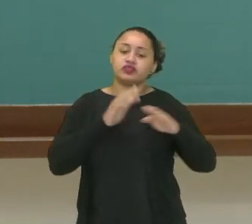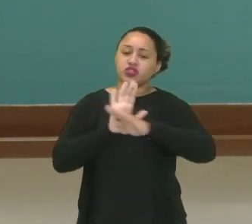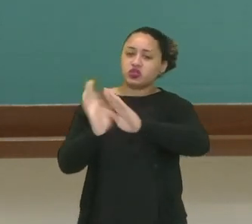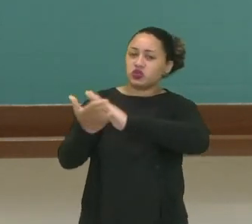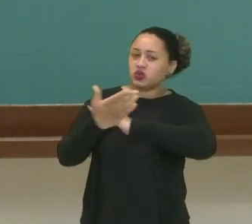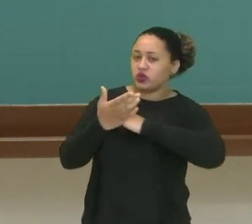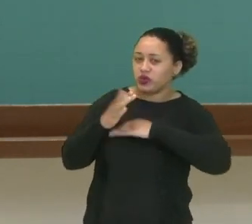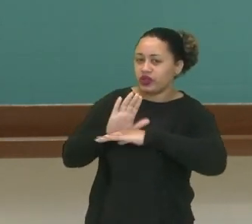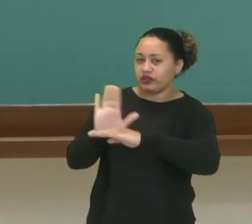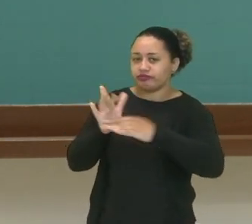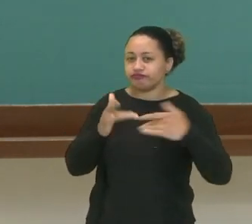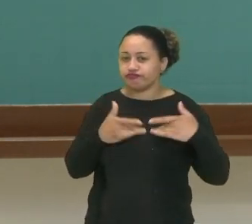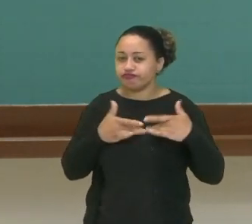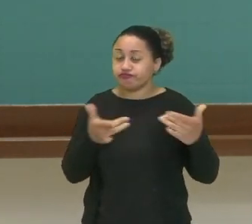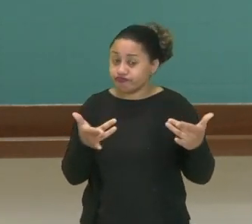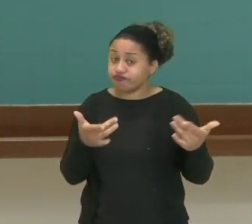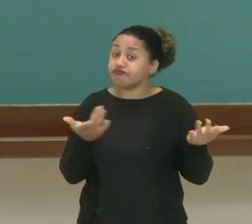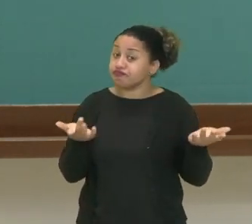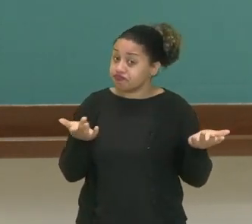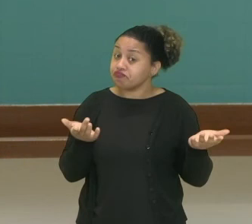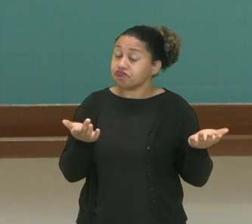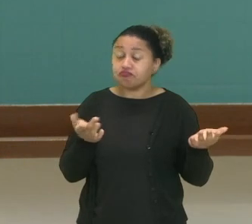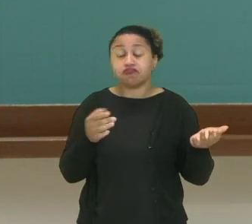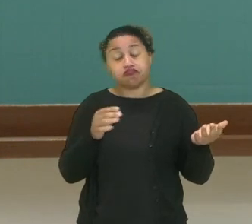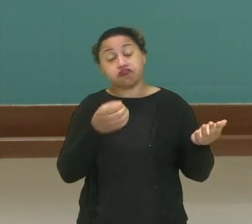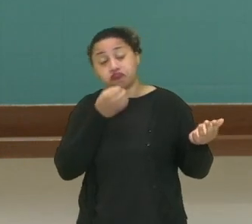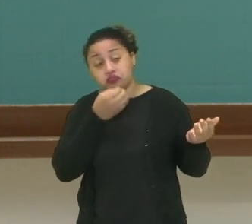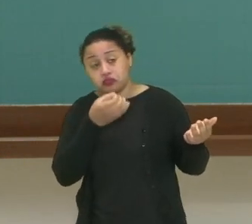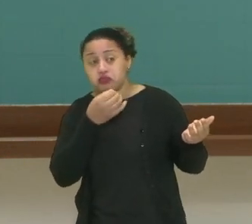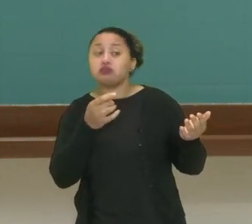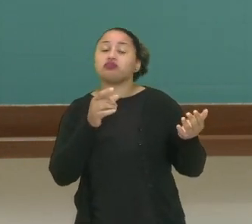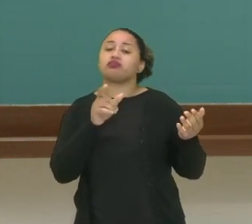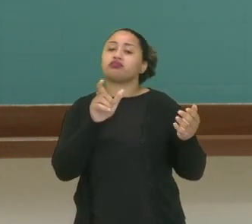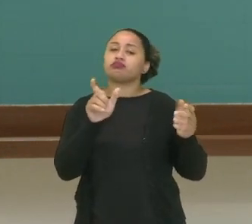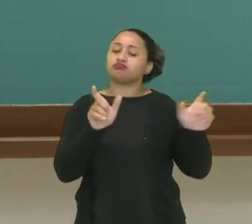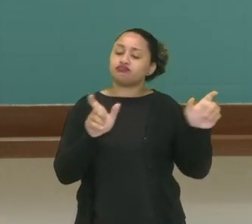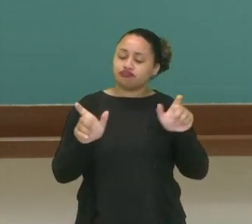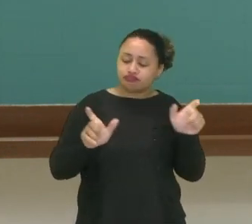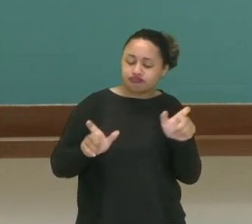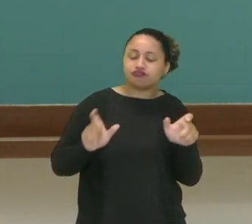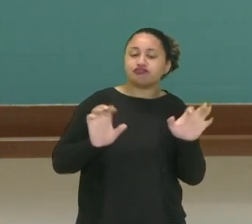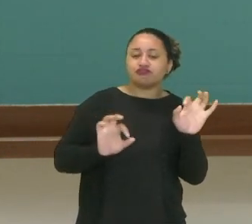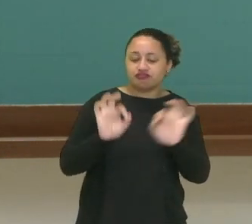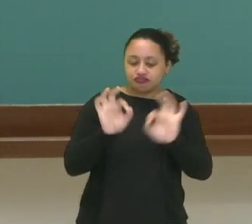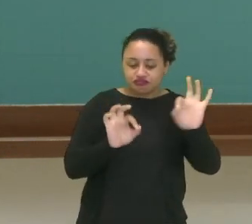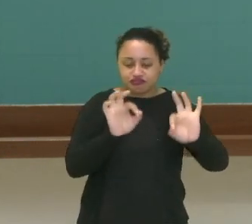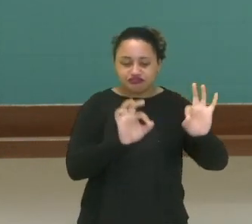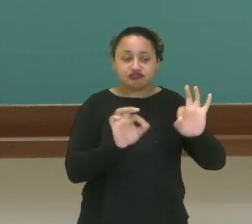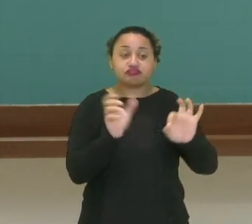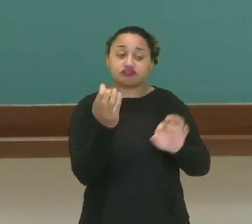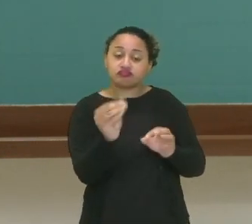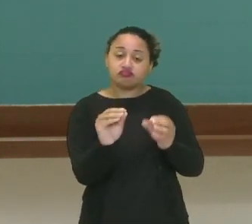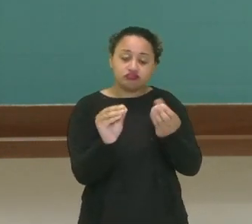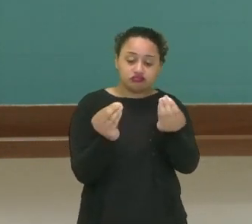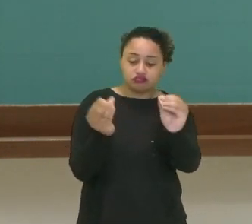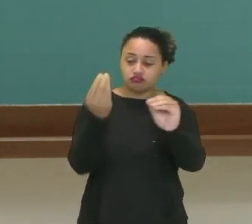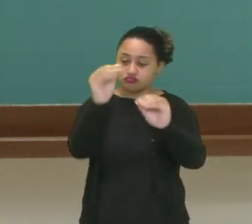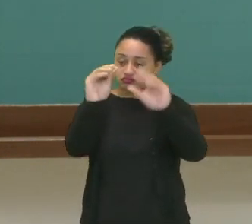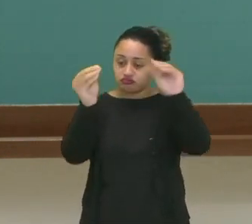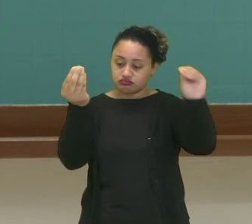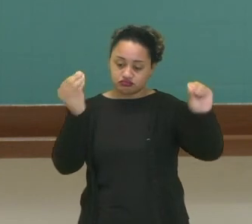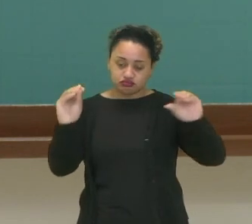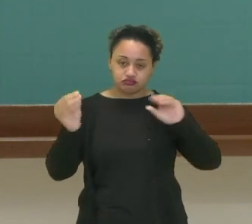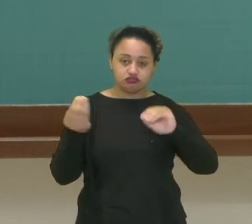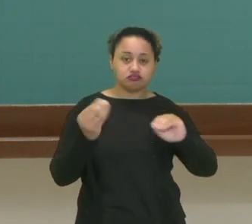Solidariedade? Olha, palavras como essas, né? Você pode colocar aqui, ó, no